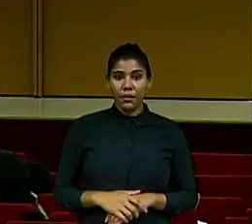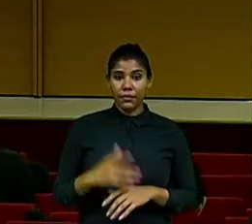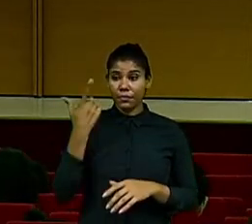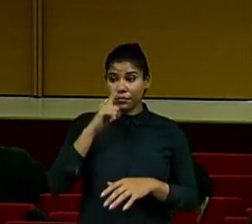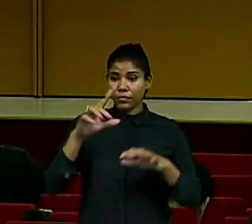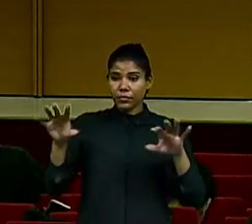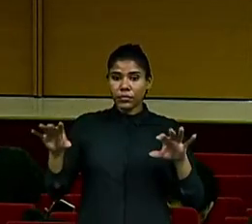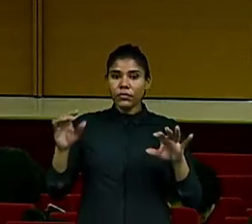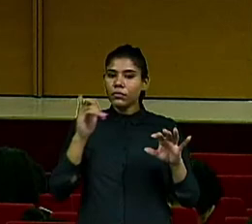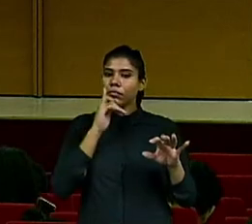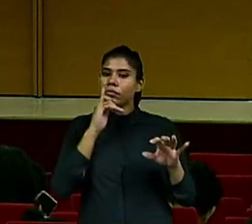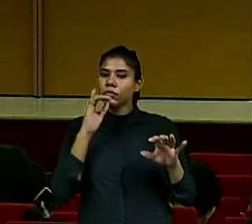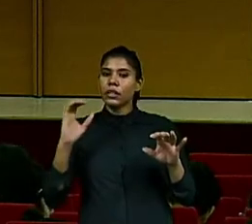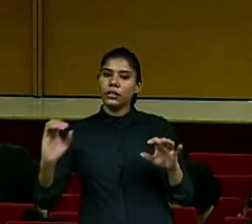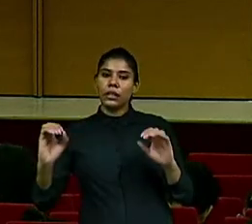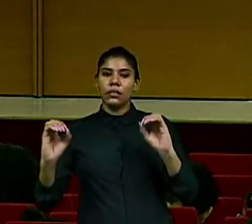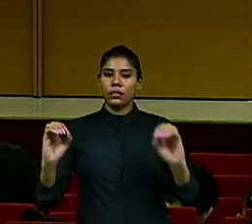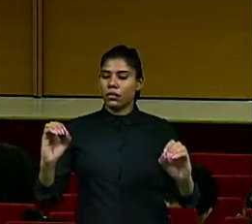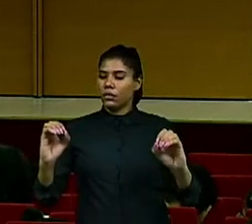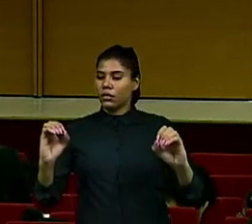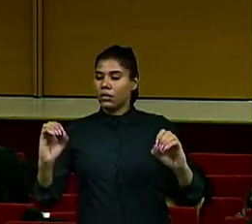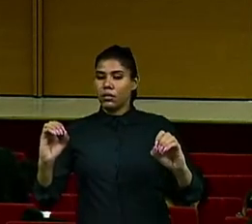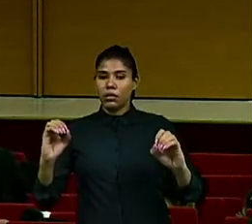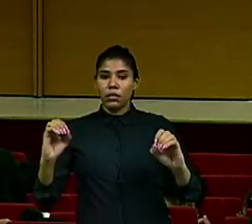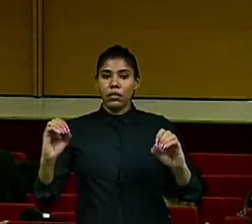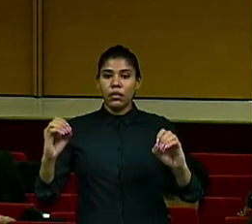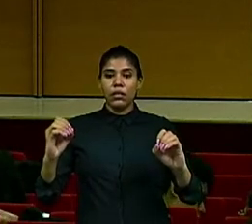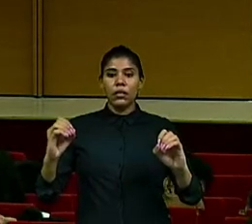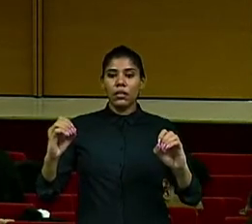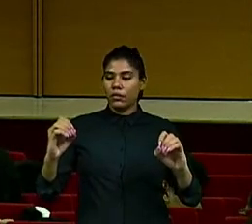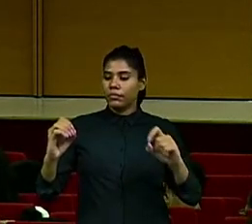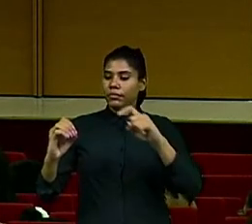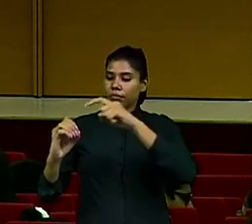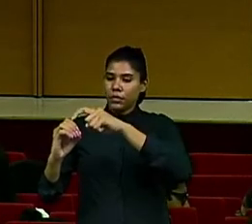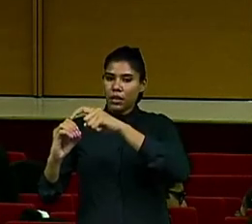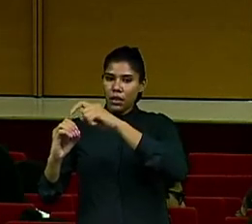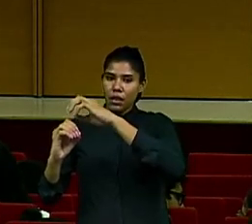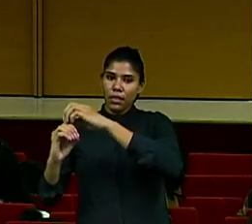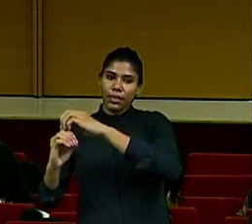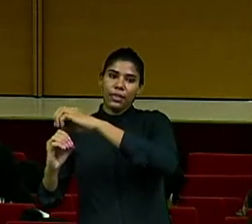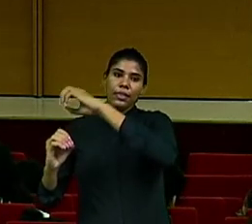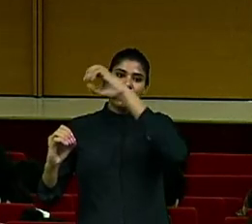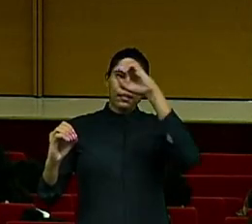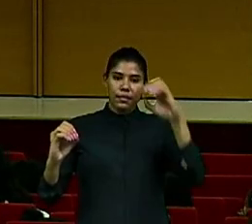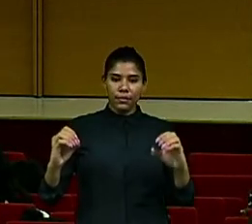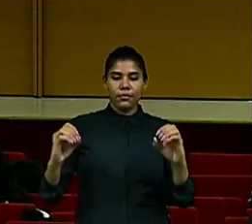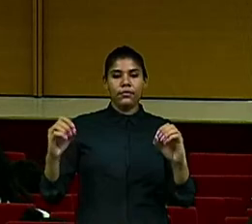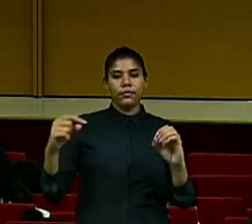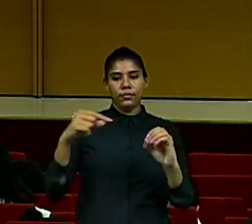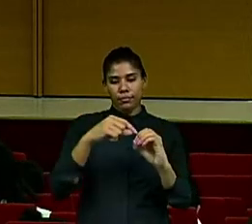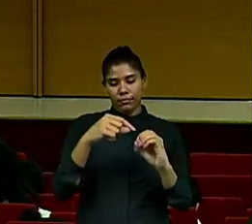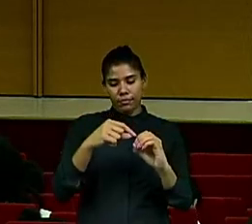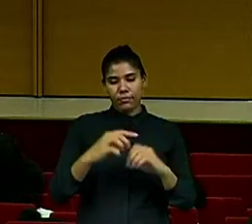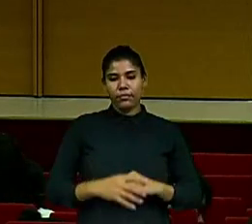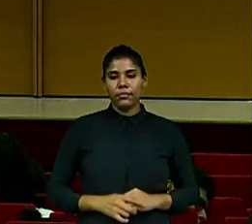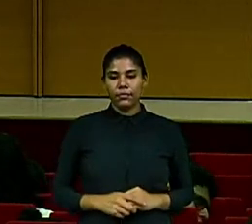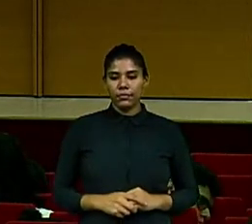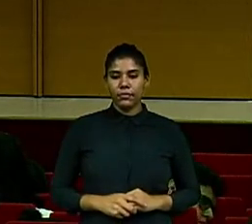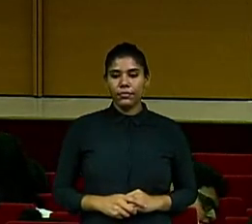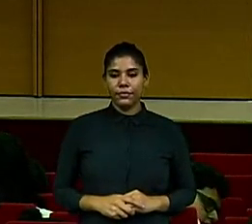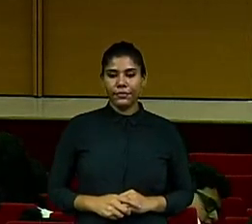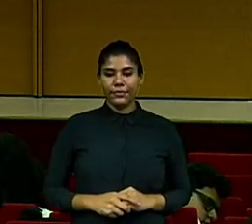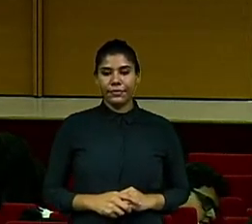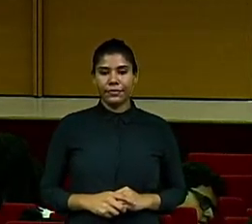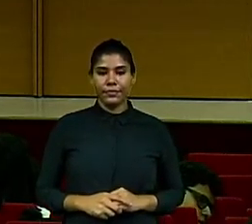para que eu crie transgênicos Eu preciso da tecnologia do DNA recombinante